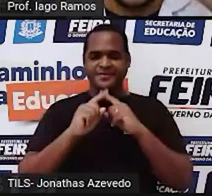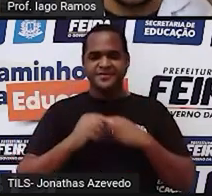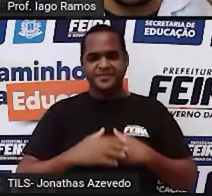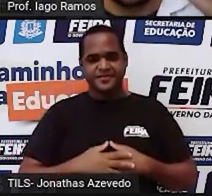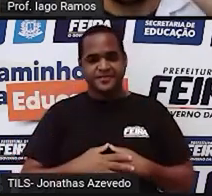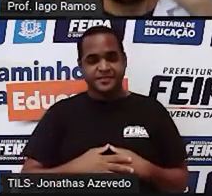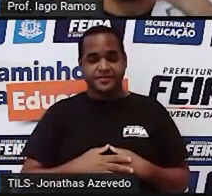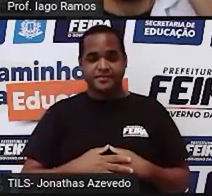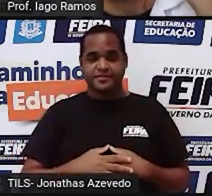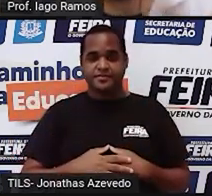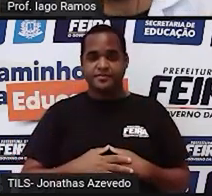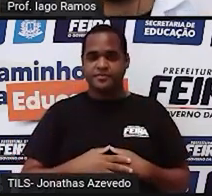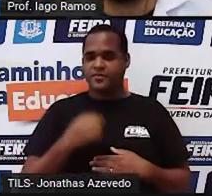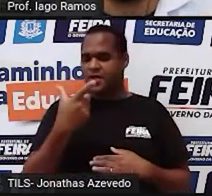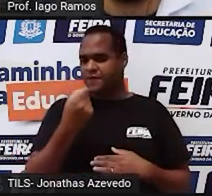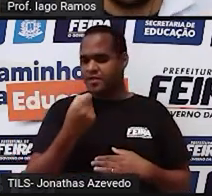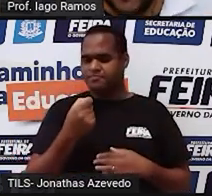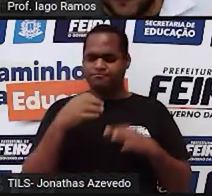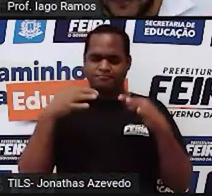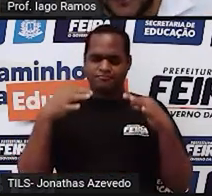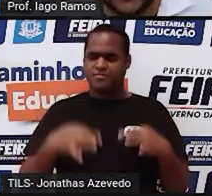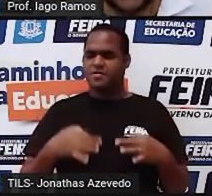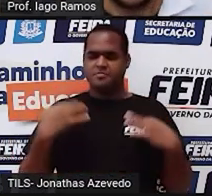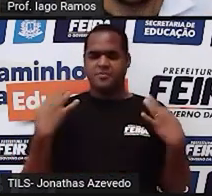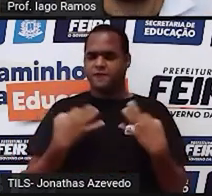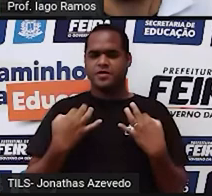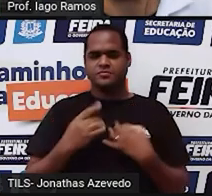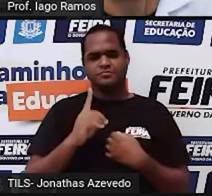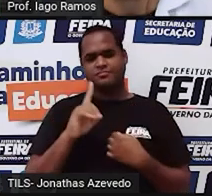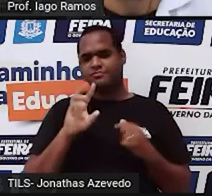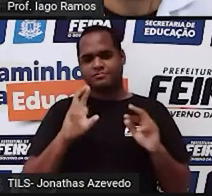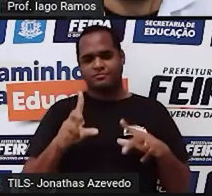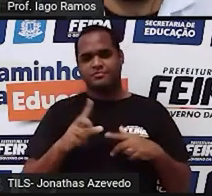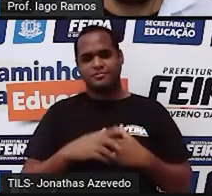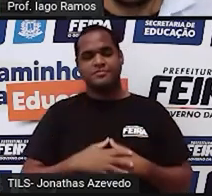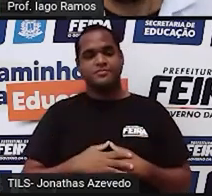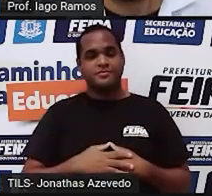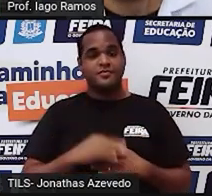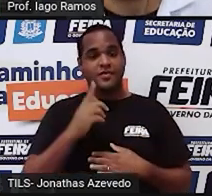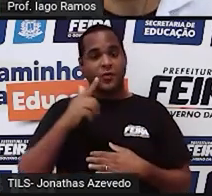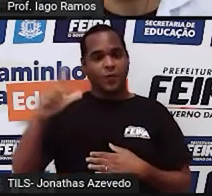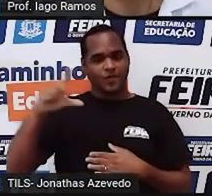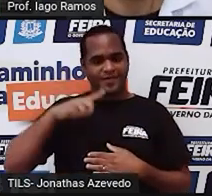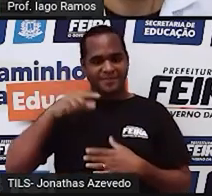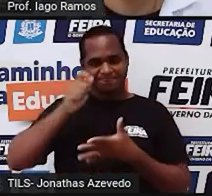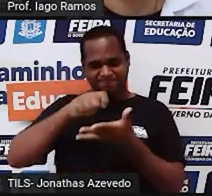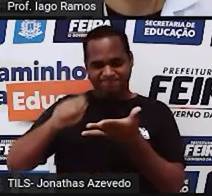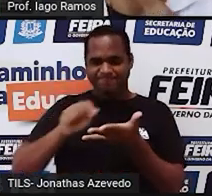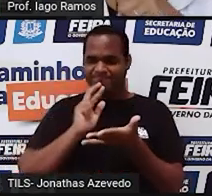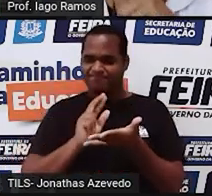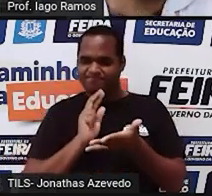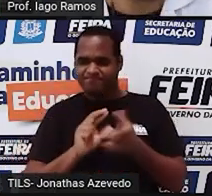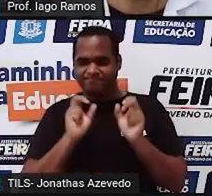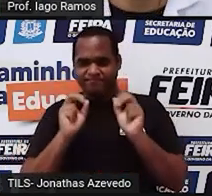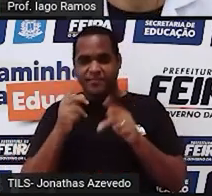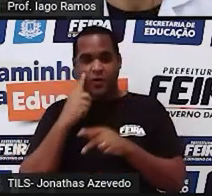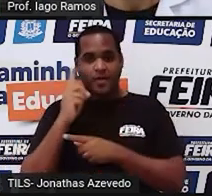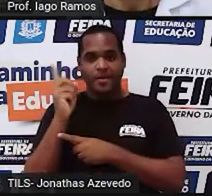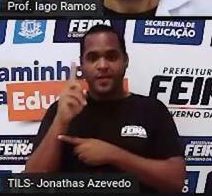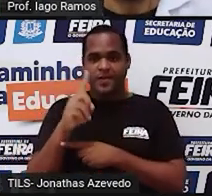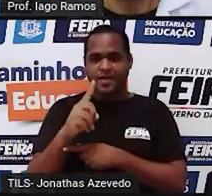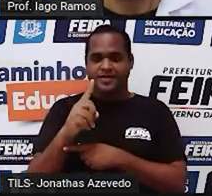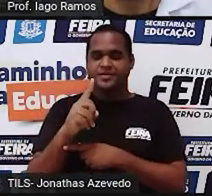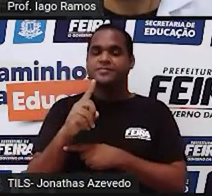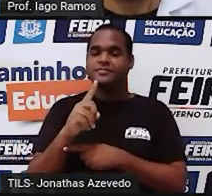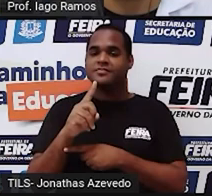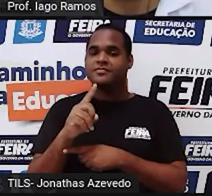20 não é um número quadrado perfeito próxima anotando a resposta Olha o tempo